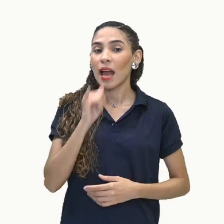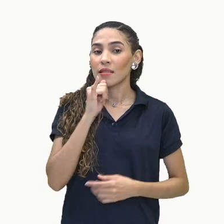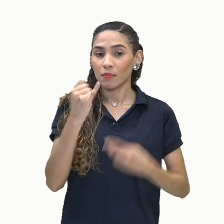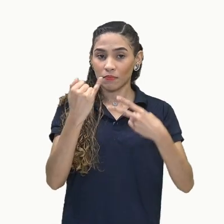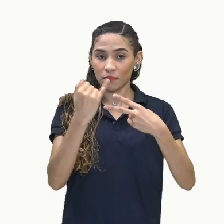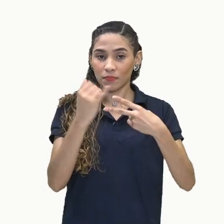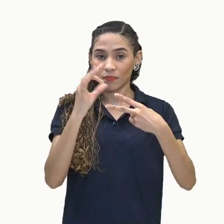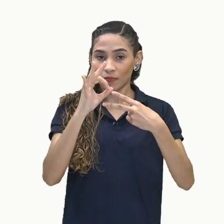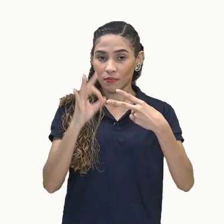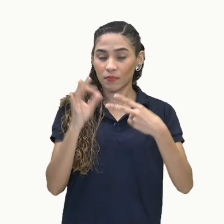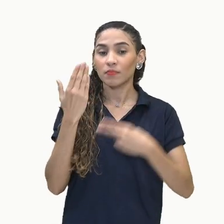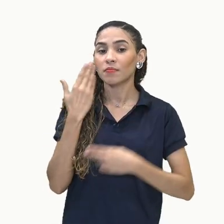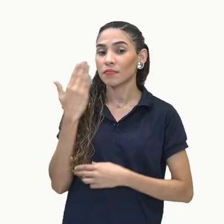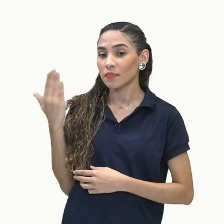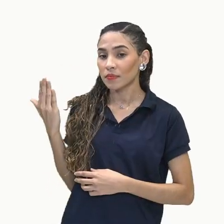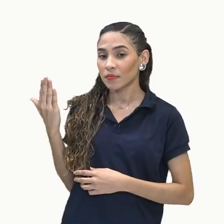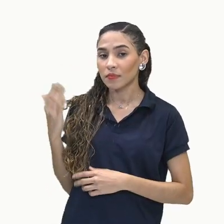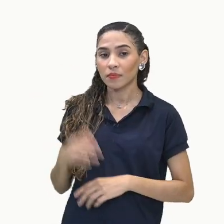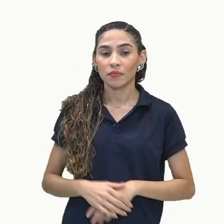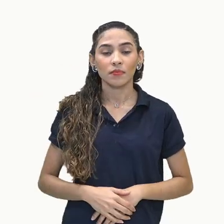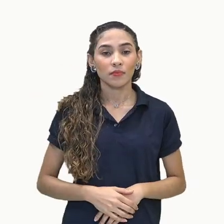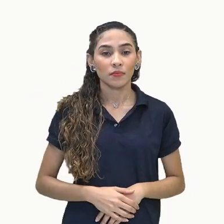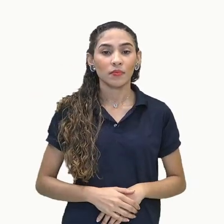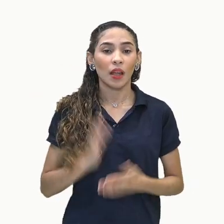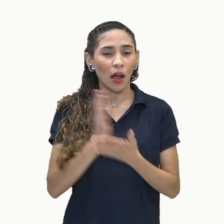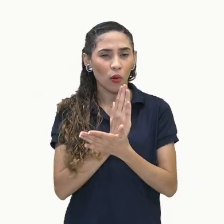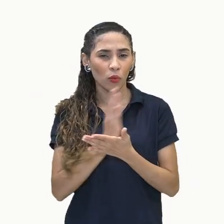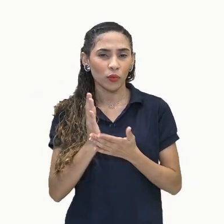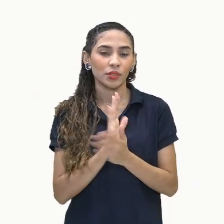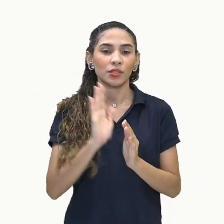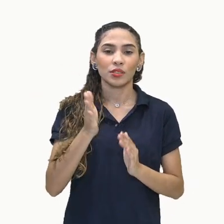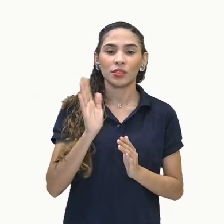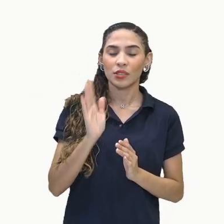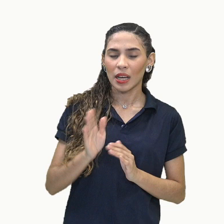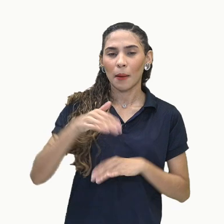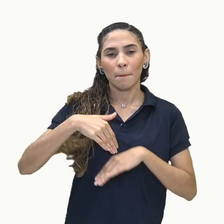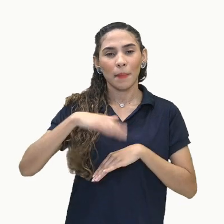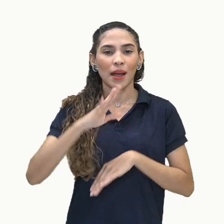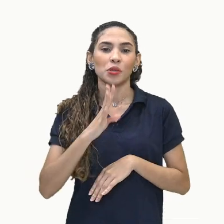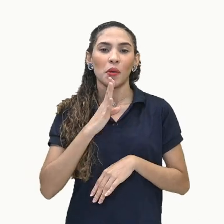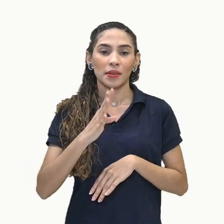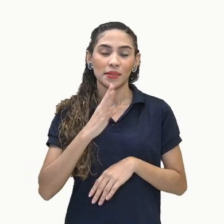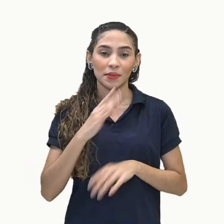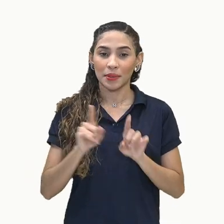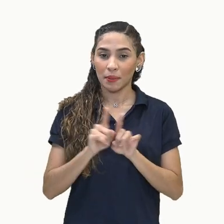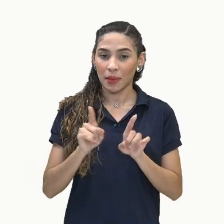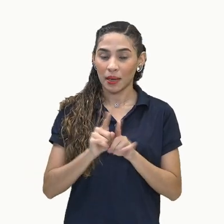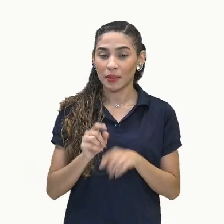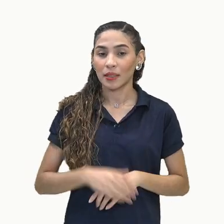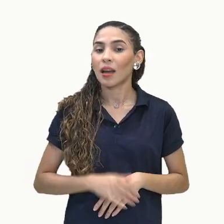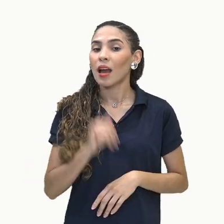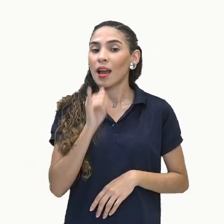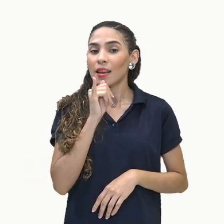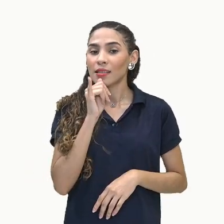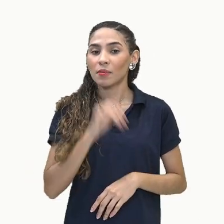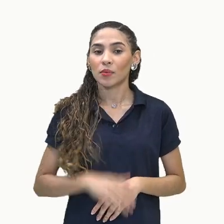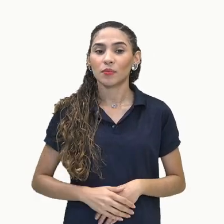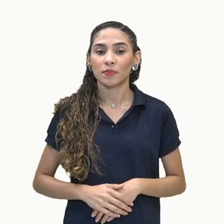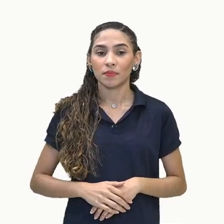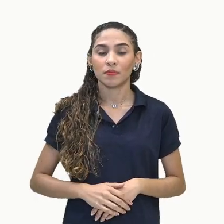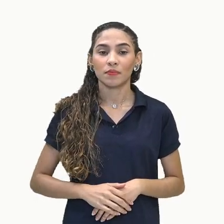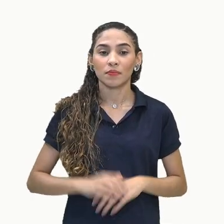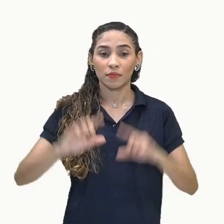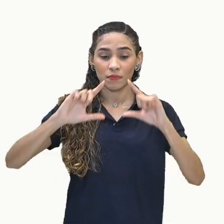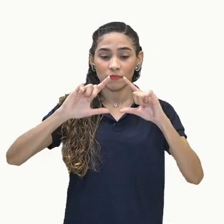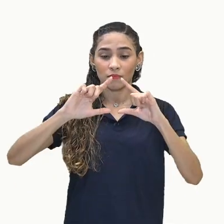polígono, ok? Alguns polígonos já são muito conhecidos, como é o caso aqui do